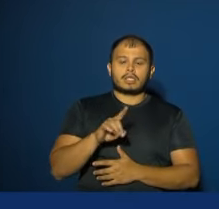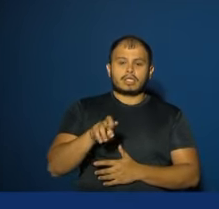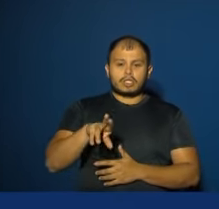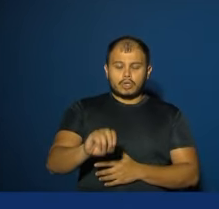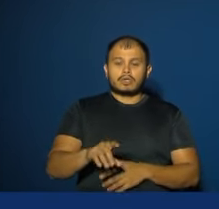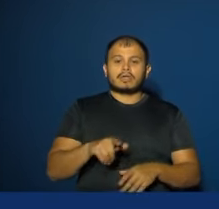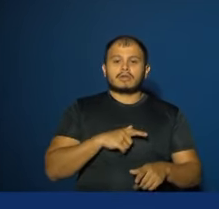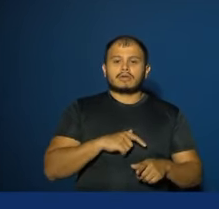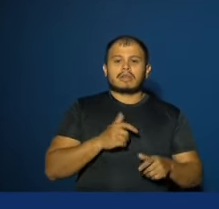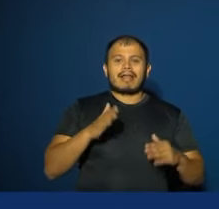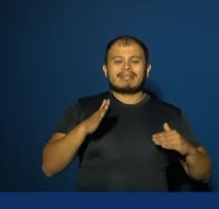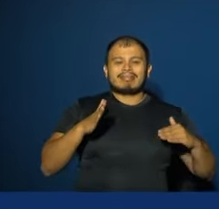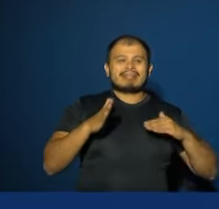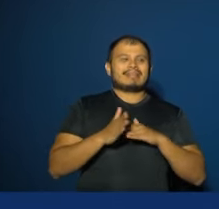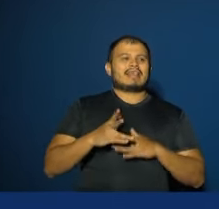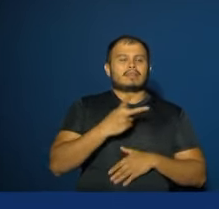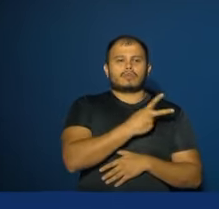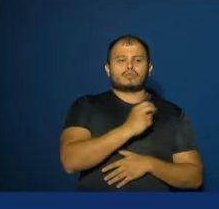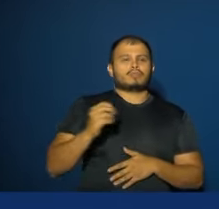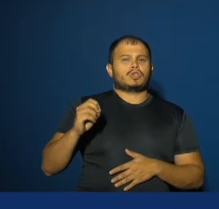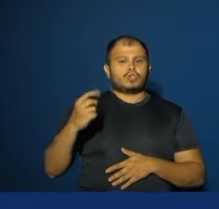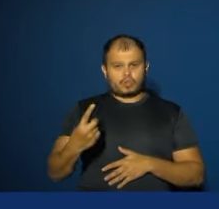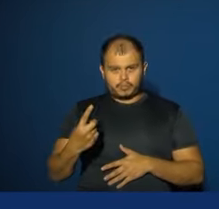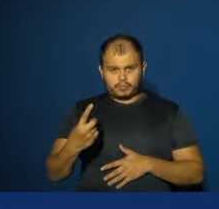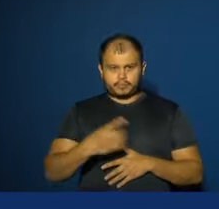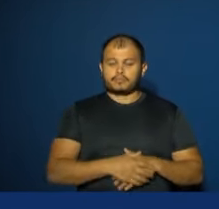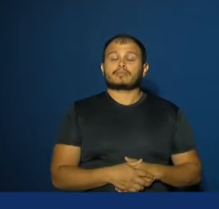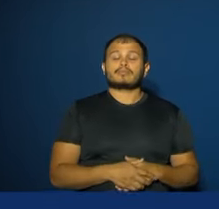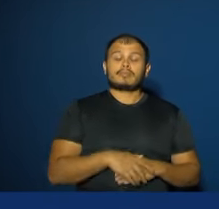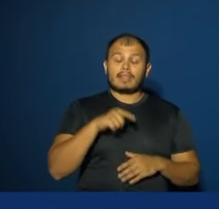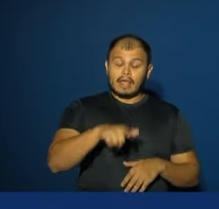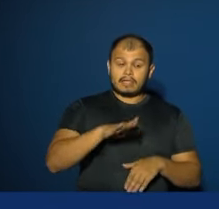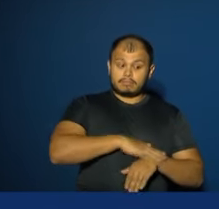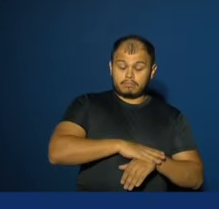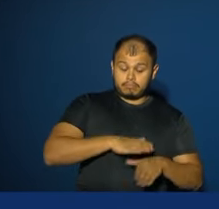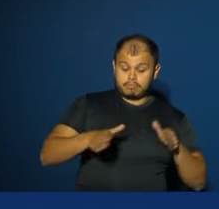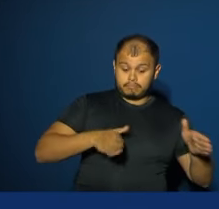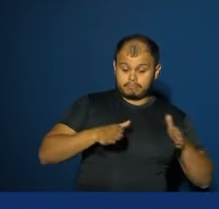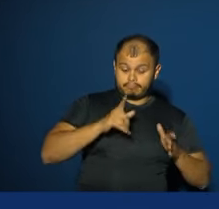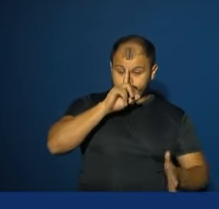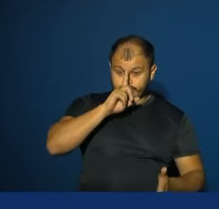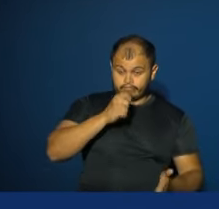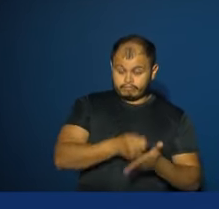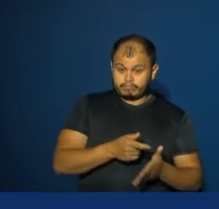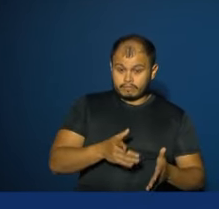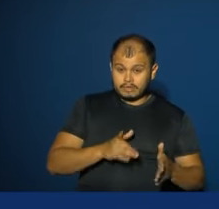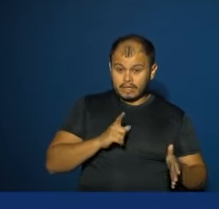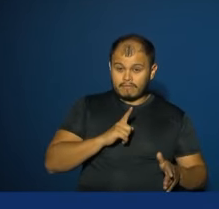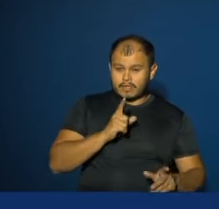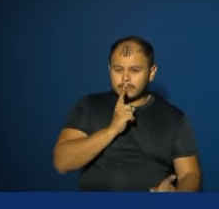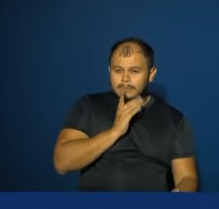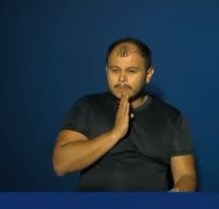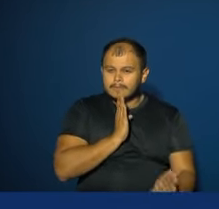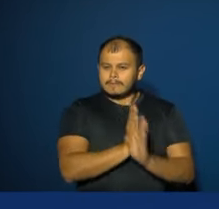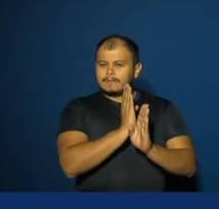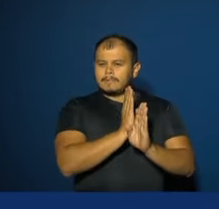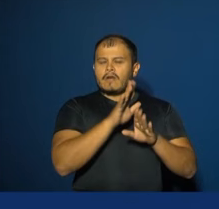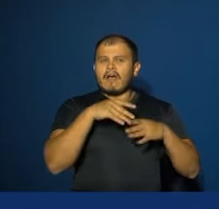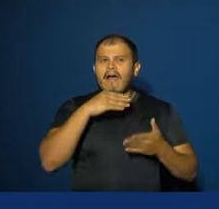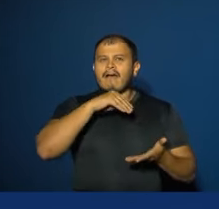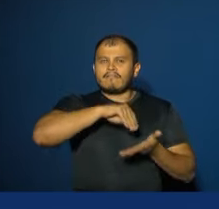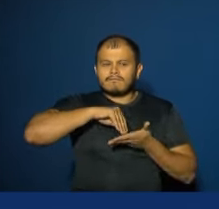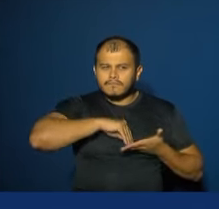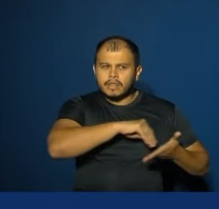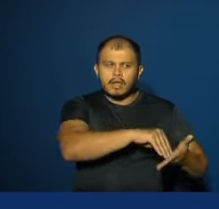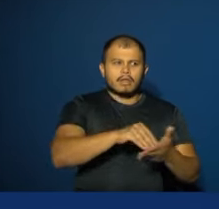até meados de 2001, quando, naquele momento, identificou-se a vulnerabilidade do setor